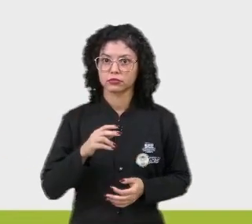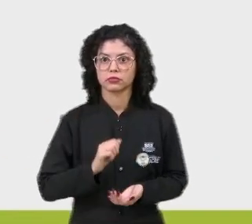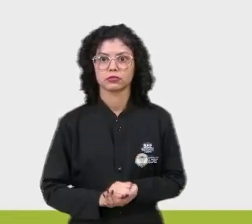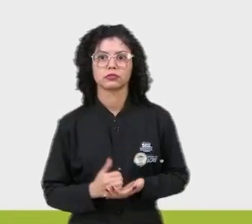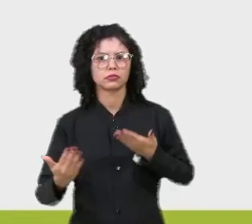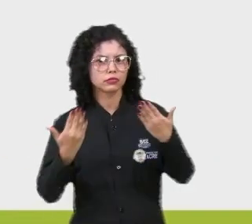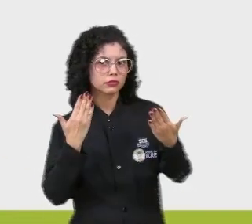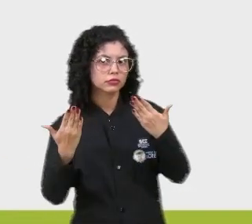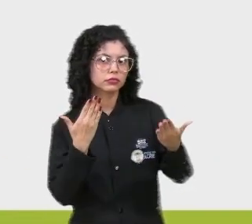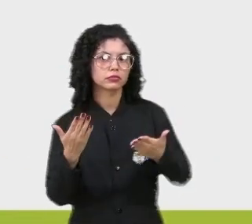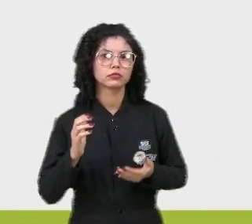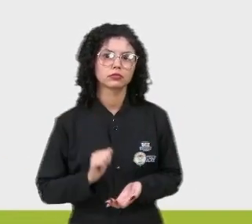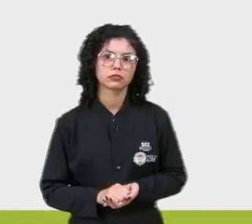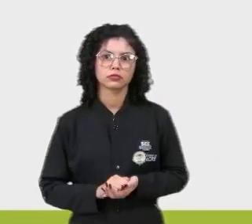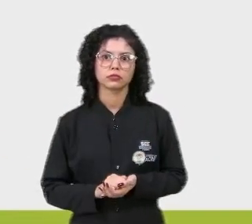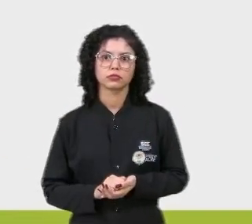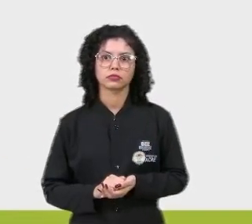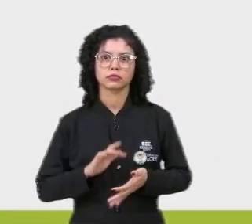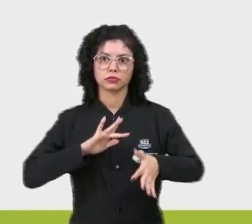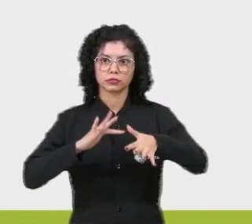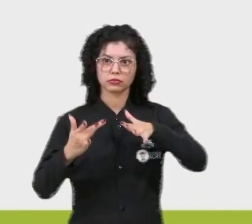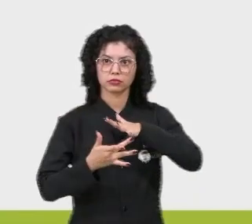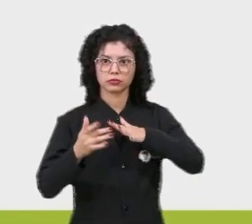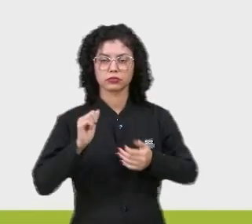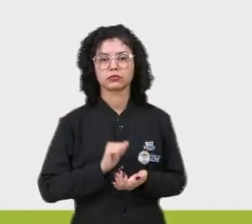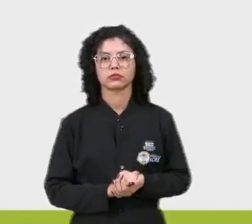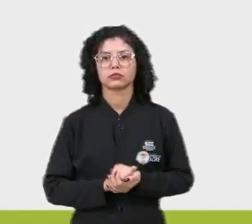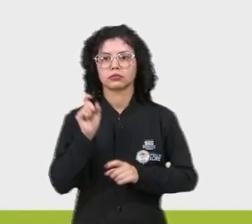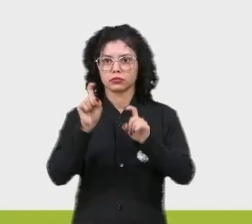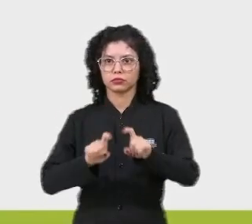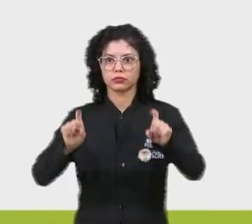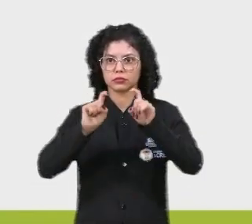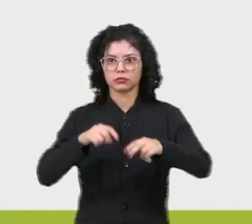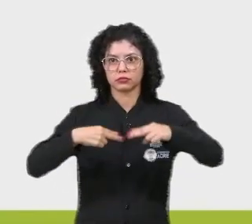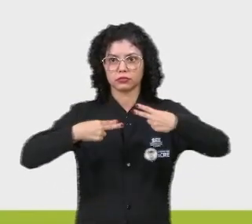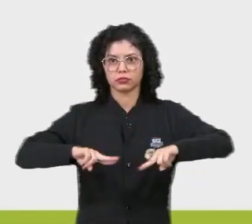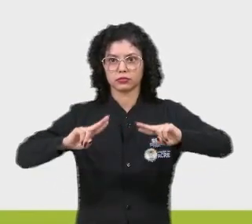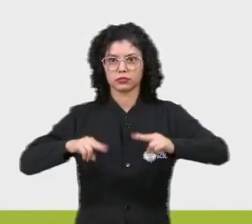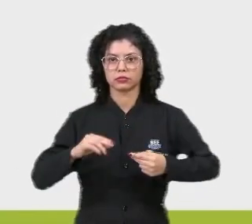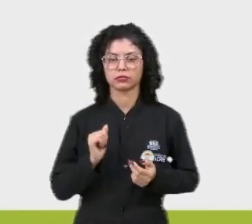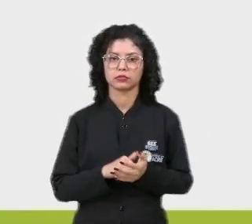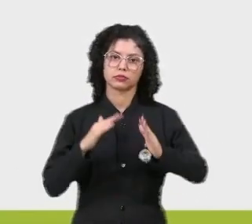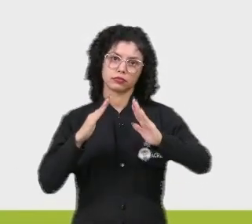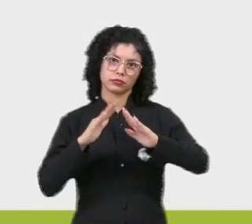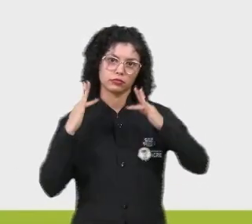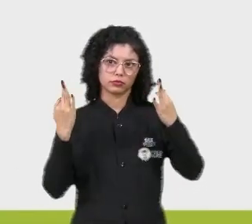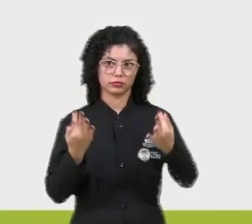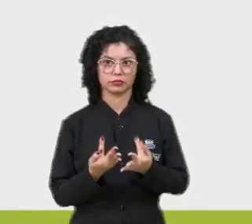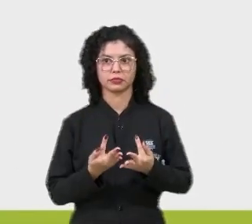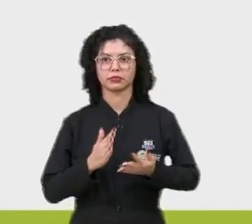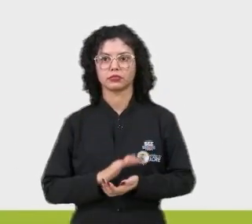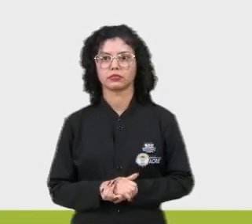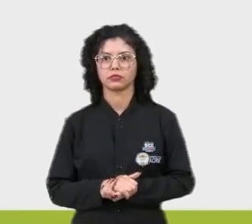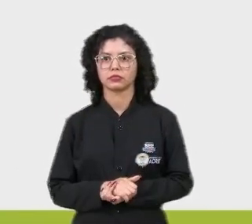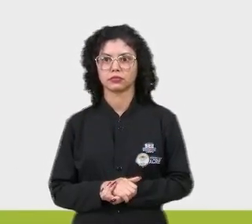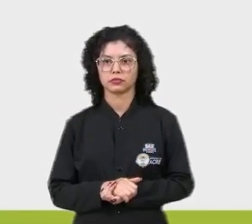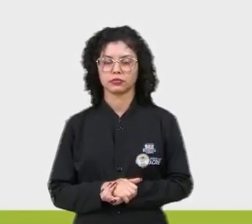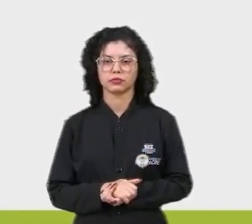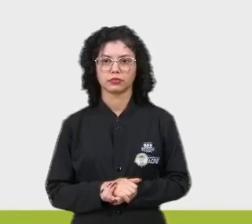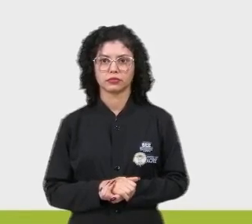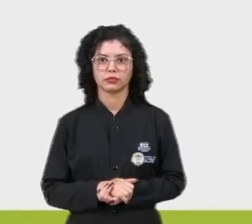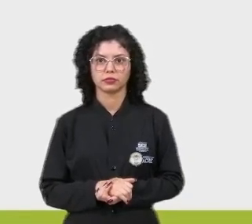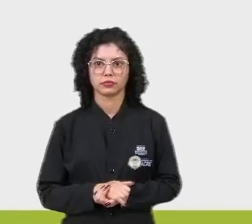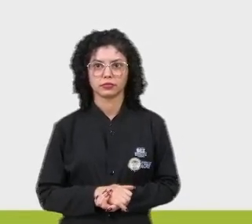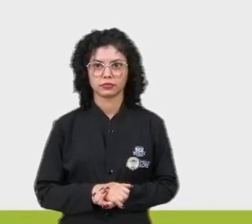hein para comparar a rede a rede mundial de computadores com a rede caseira de descanso